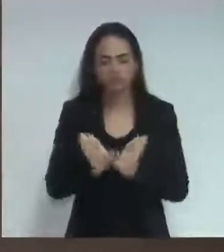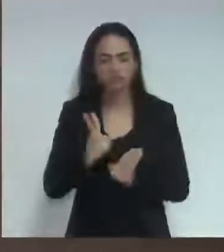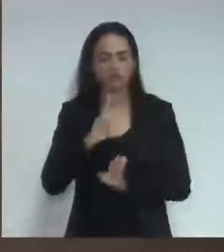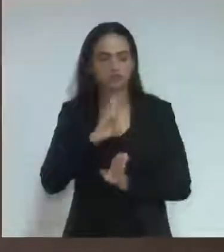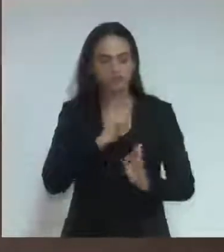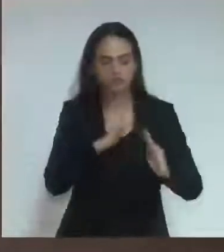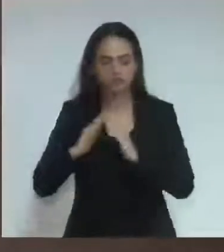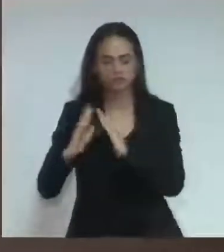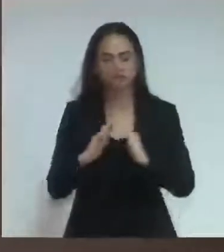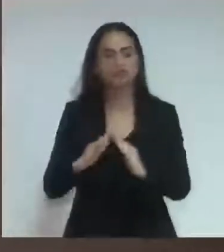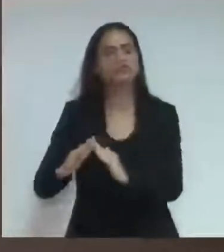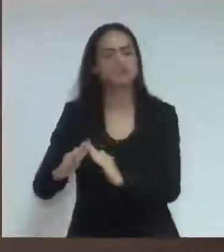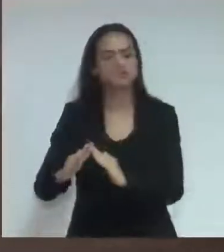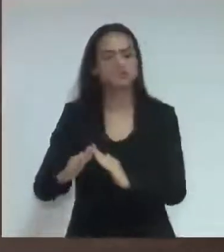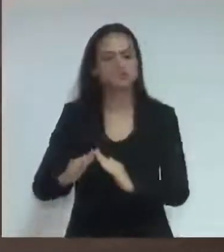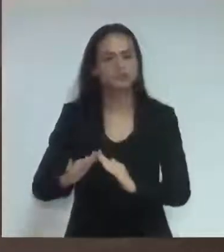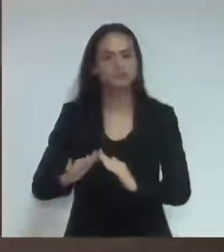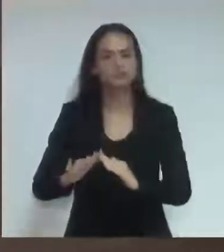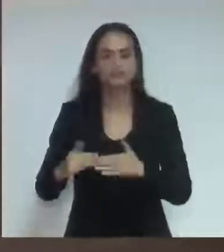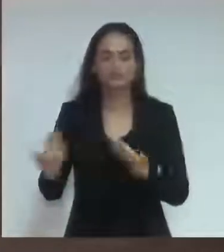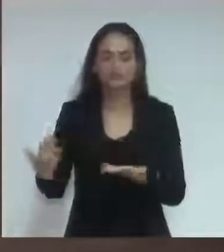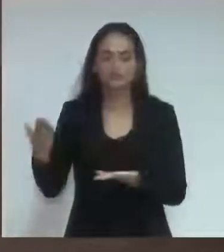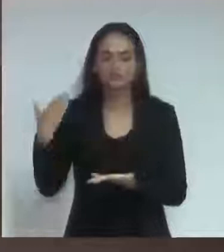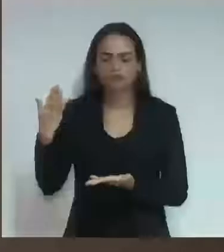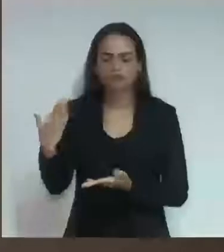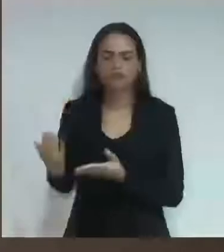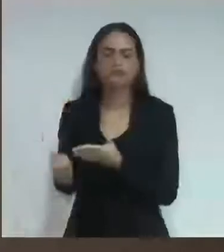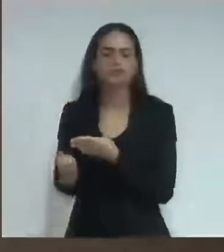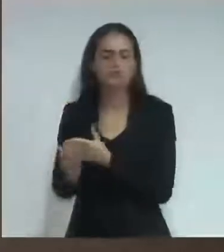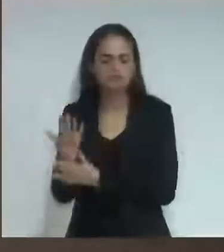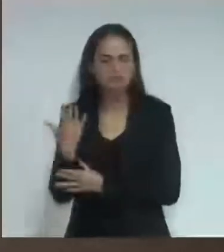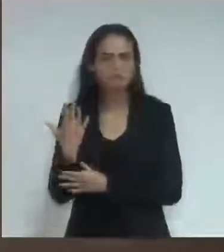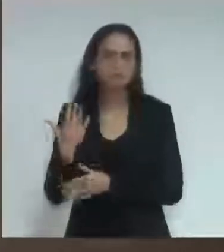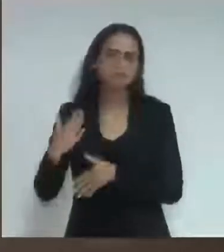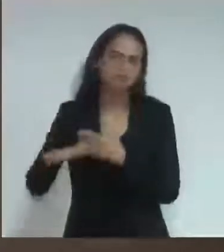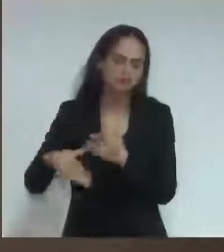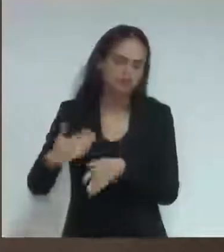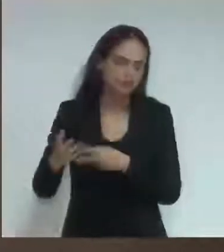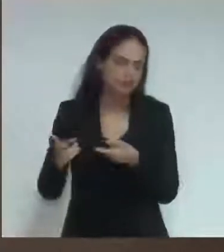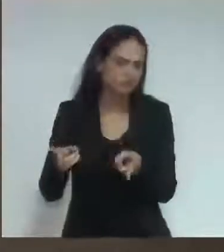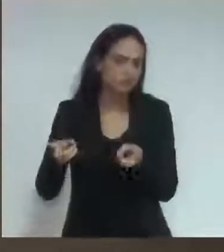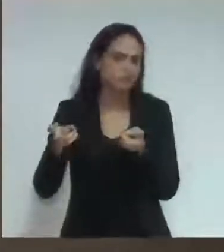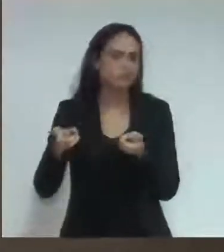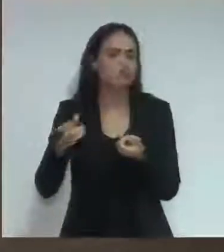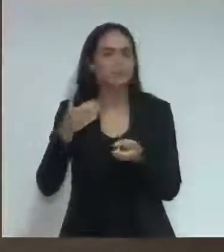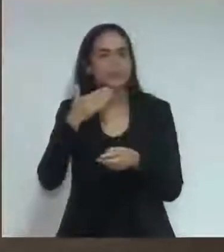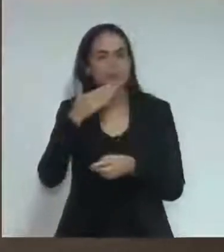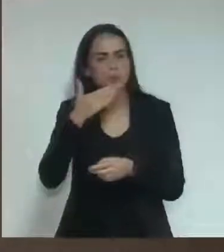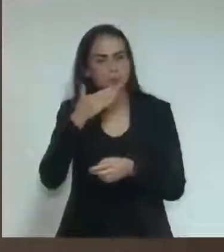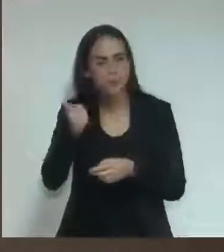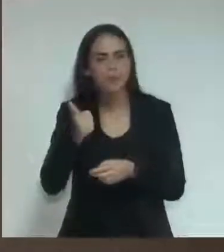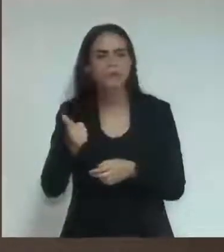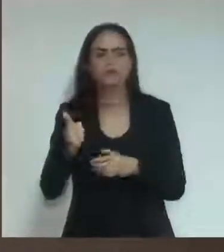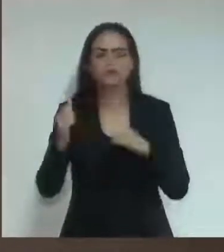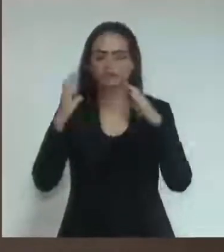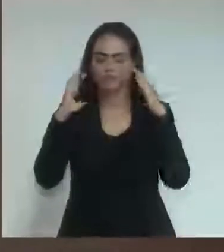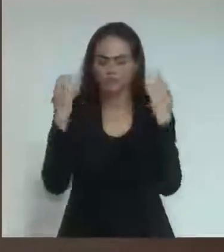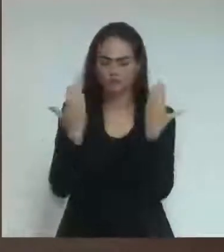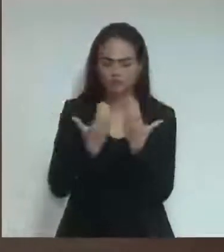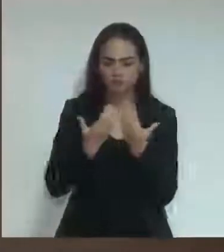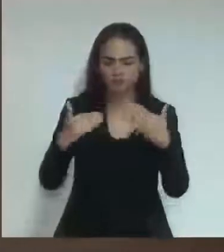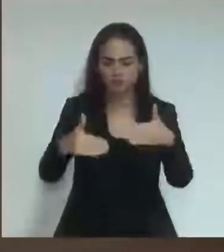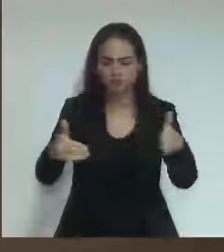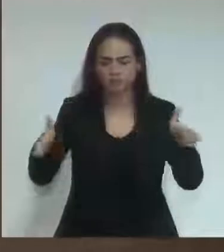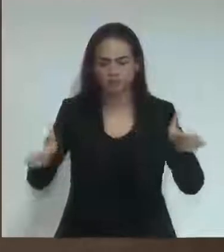E alguns também não foi nessa condição quando foi criado, né? Depois foi percebendo que era melhor funcionar como um loteamento fechado